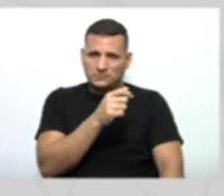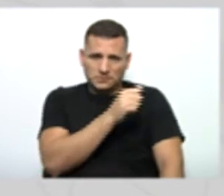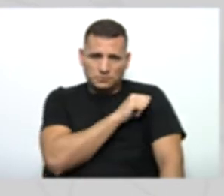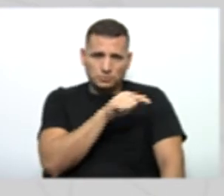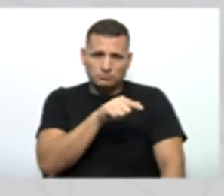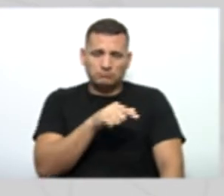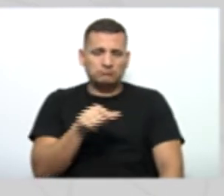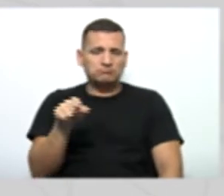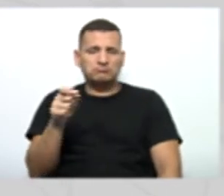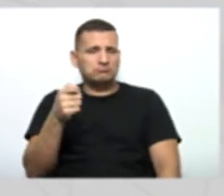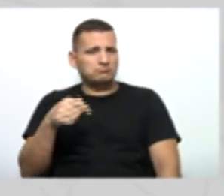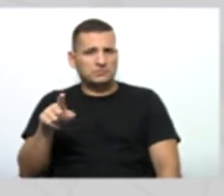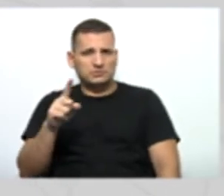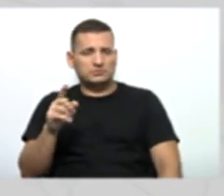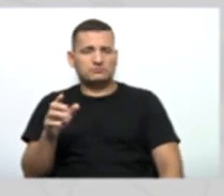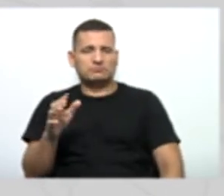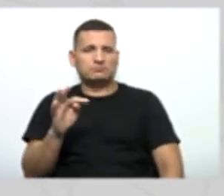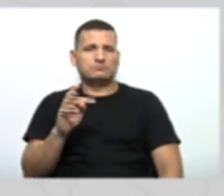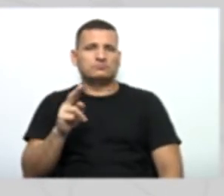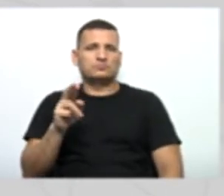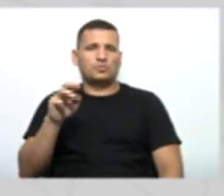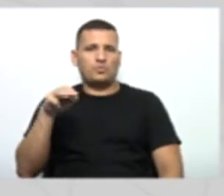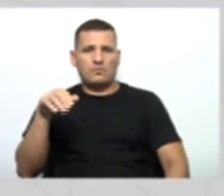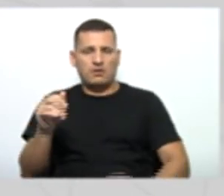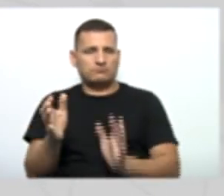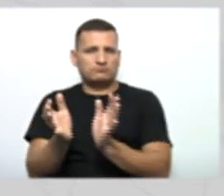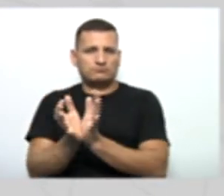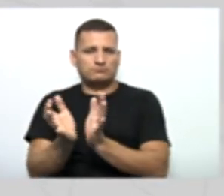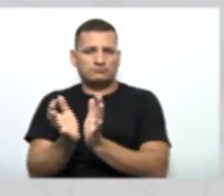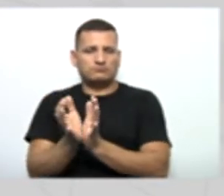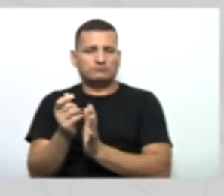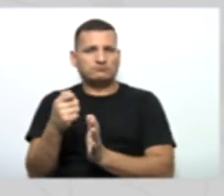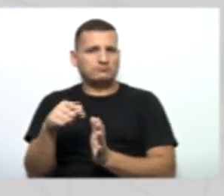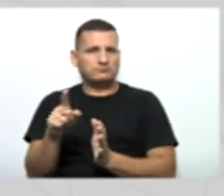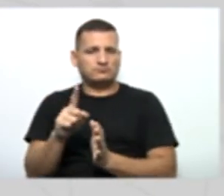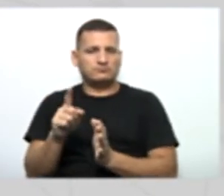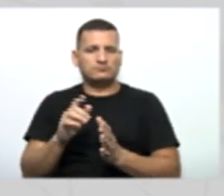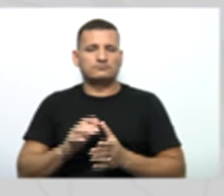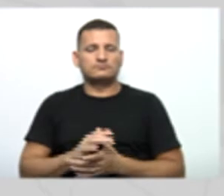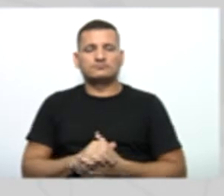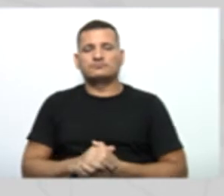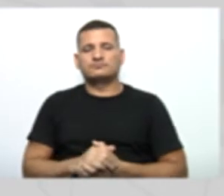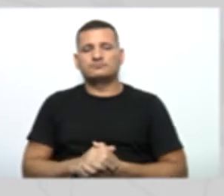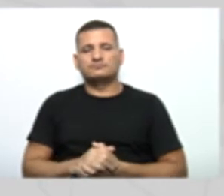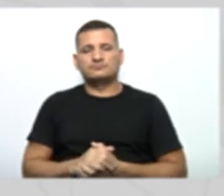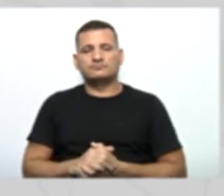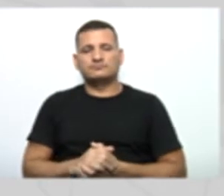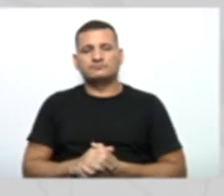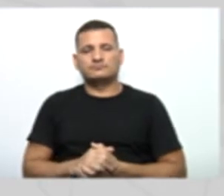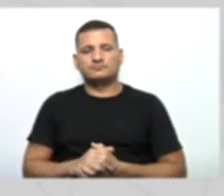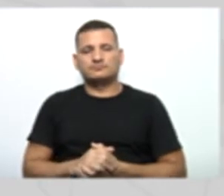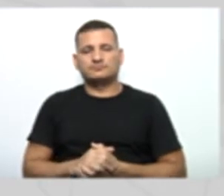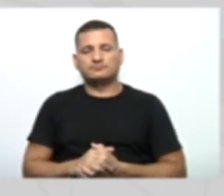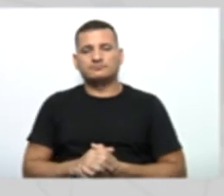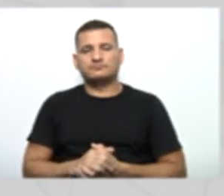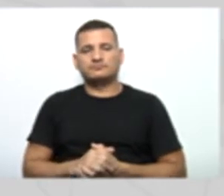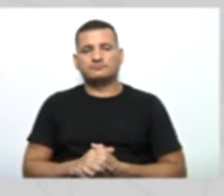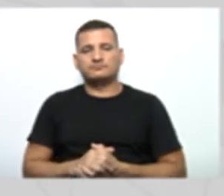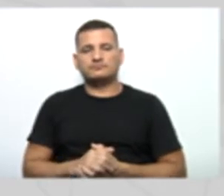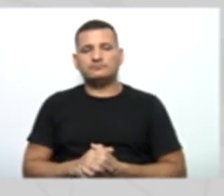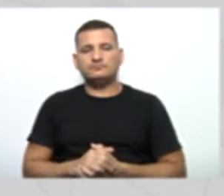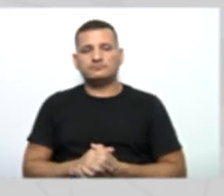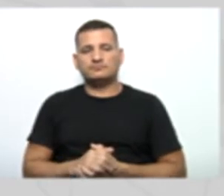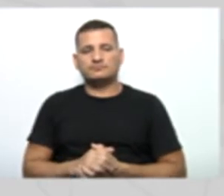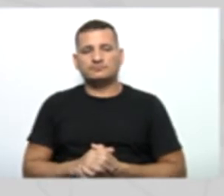aí? Teria uma turma se não existisse o aluno? Então, essa é a